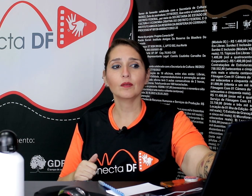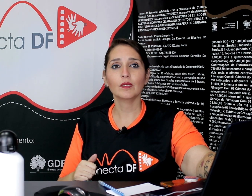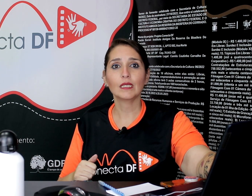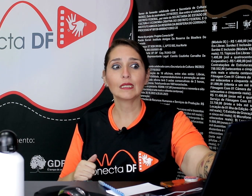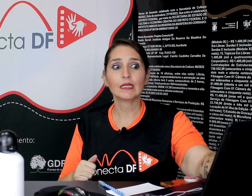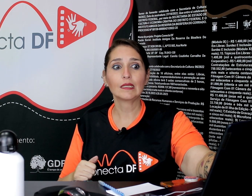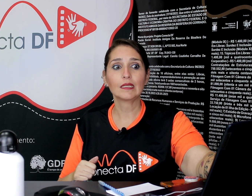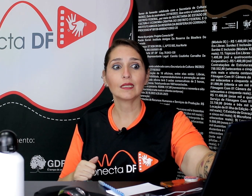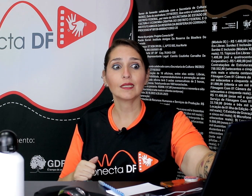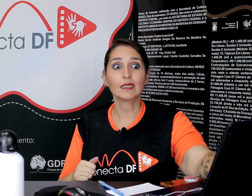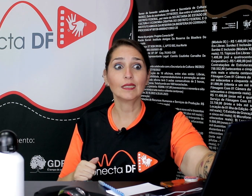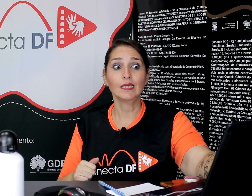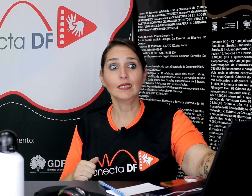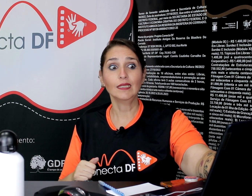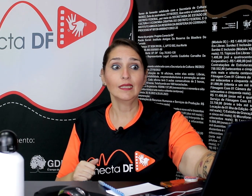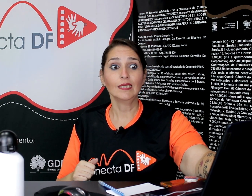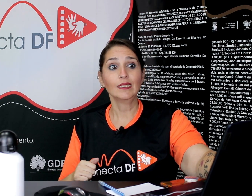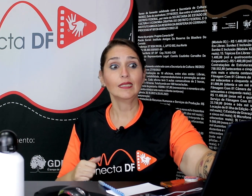Filho.